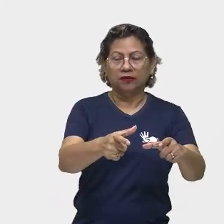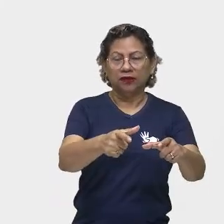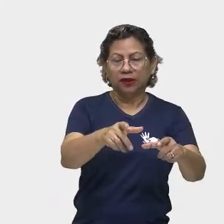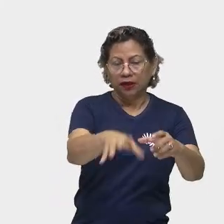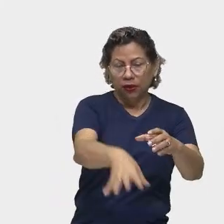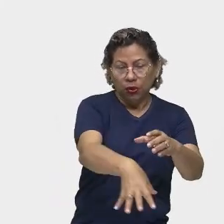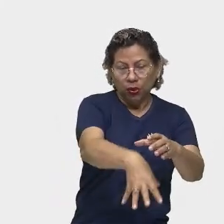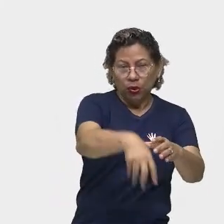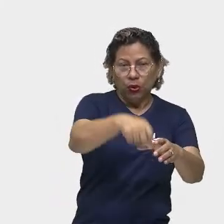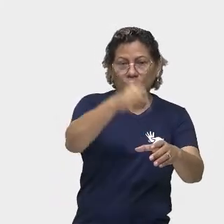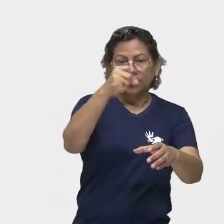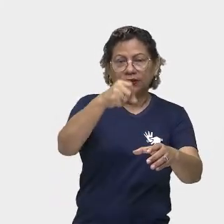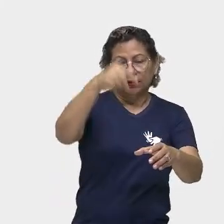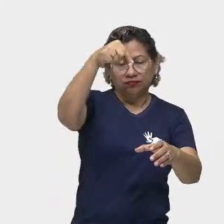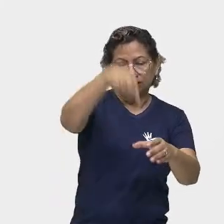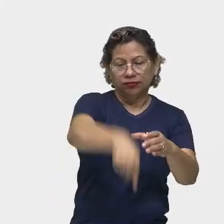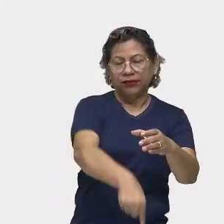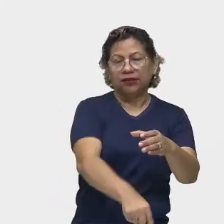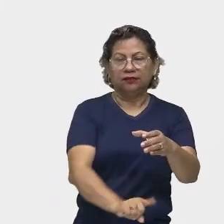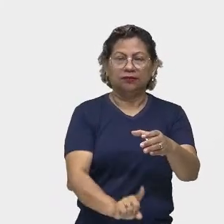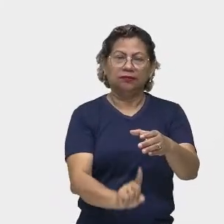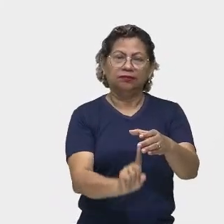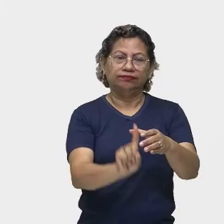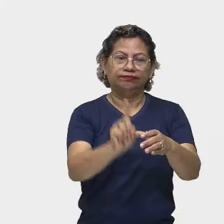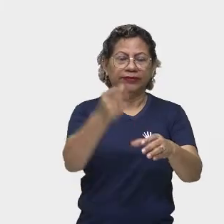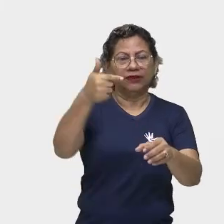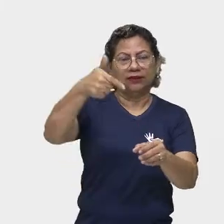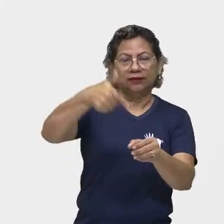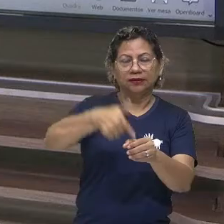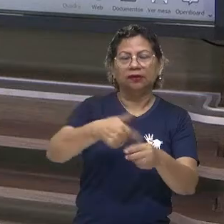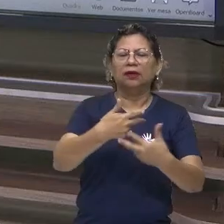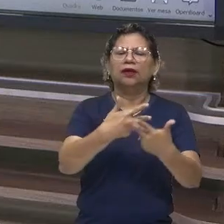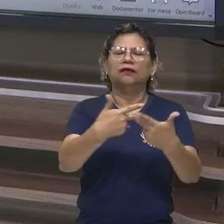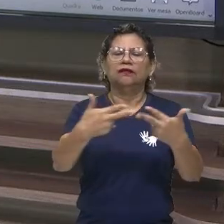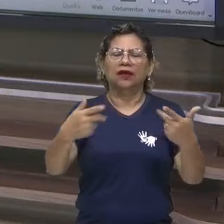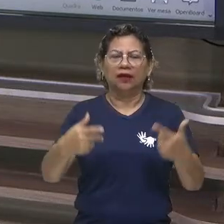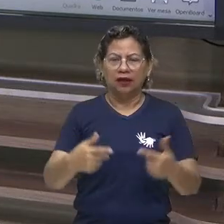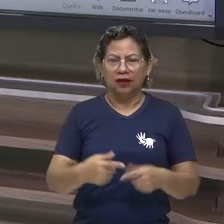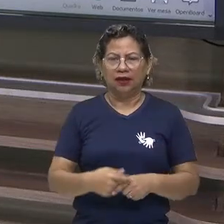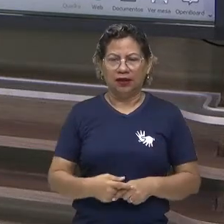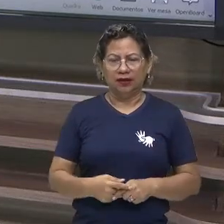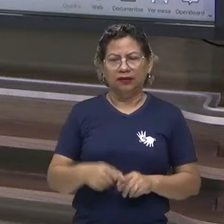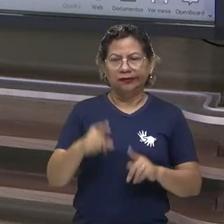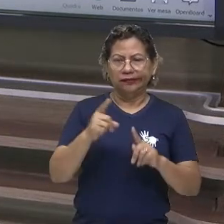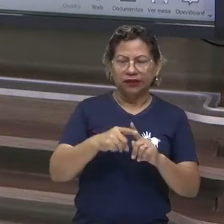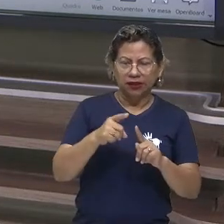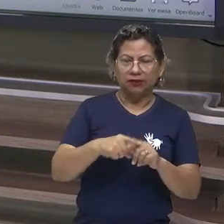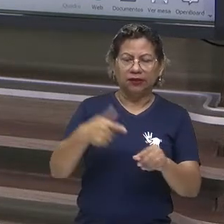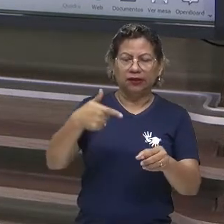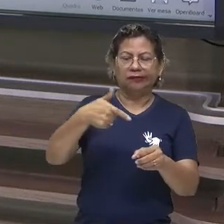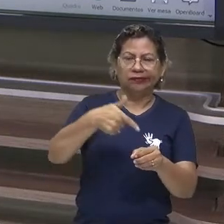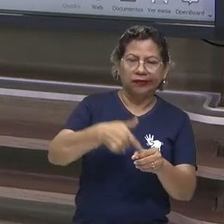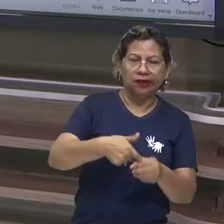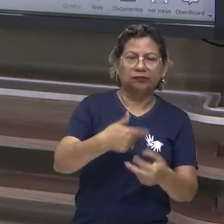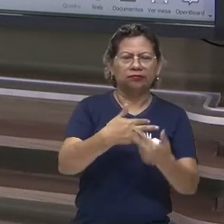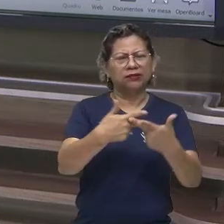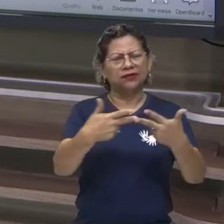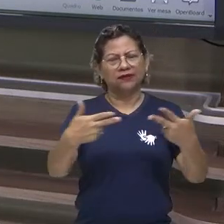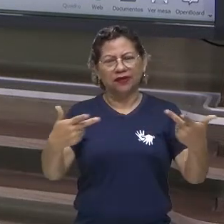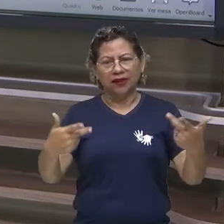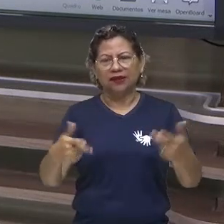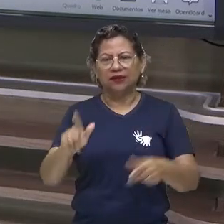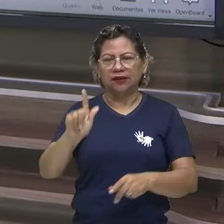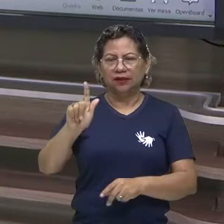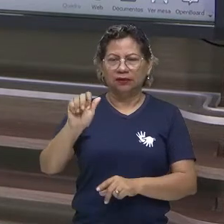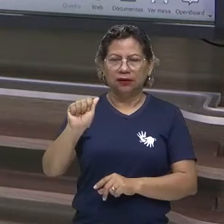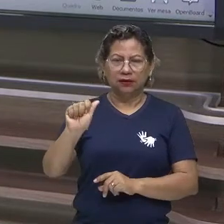ali o petróleo, e aí do petróleo existem vários derivados, né? Dentre eles a gasolina, o diesel, né? O